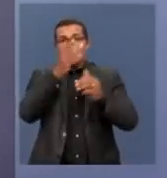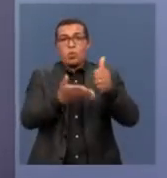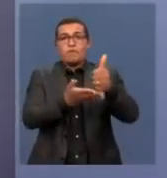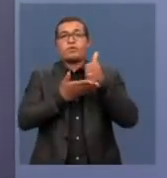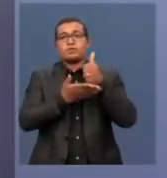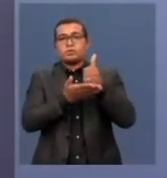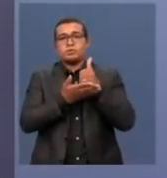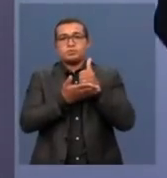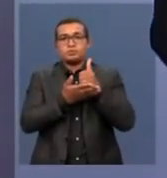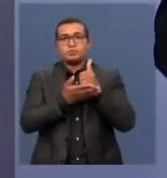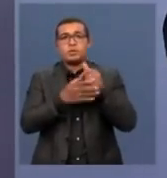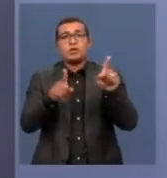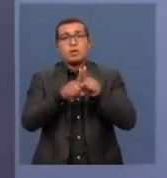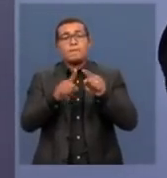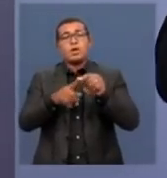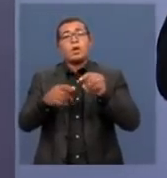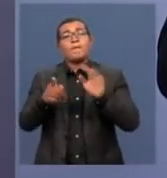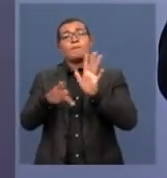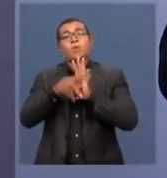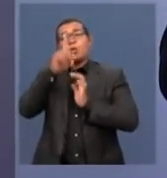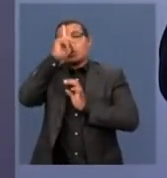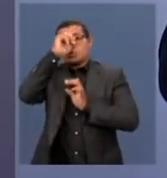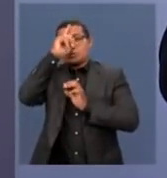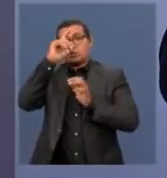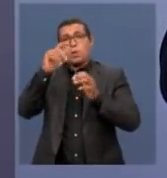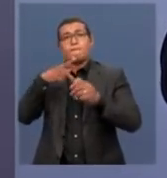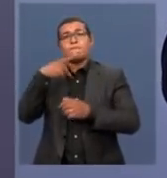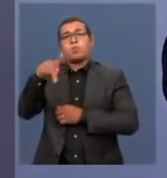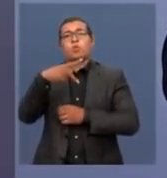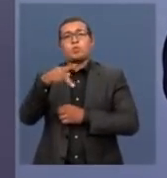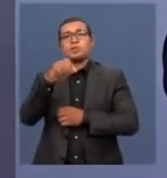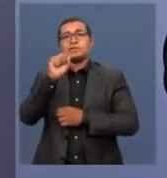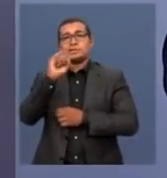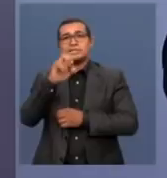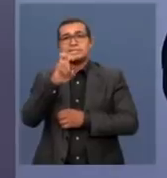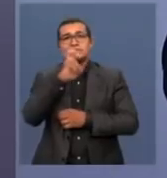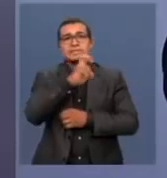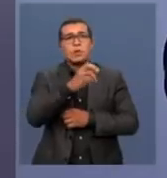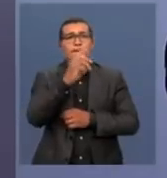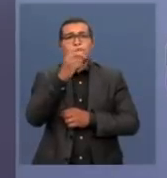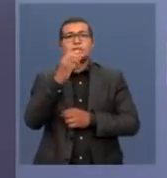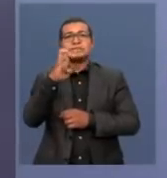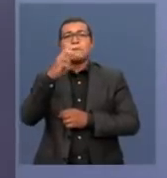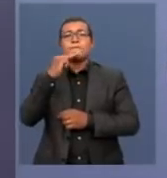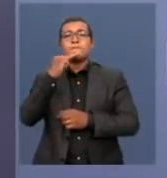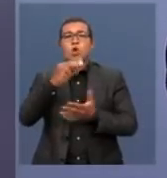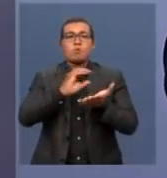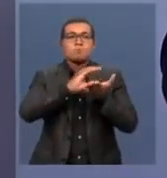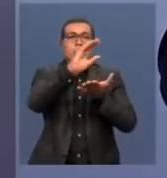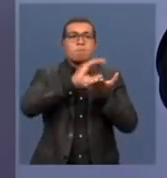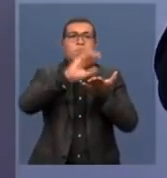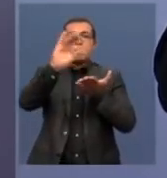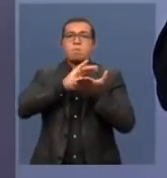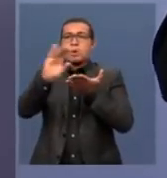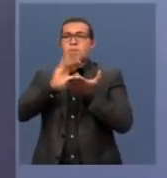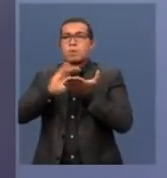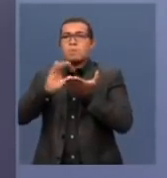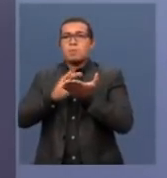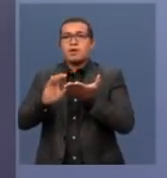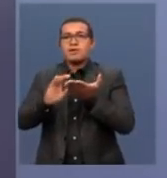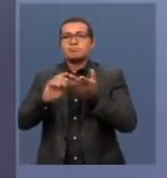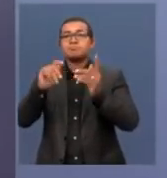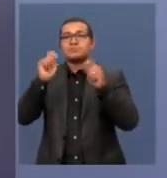nos hospitais públicos das regiões se você 10 5 para cada 1 5 milhões para cada um o estado tem 12 13 só que